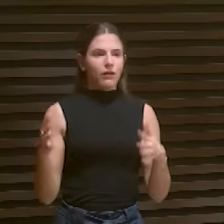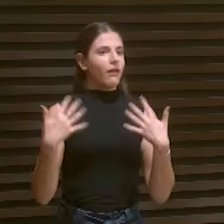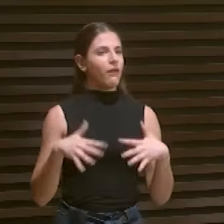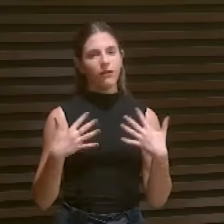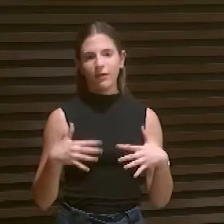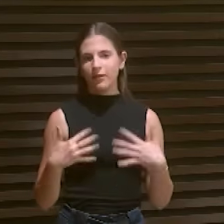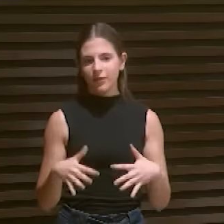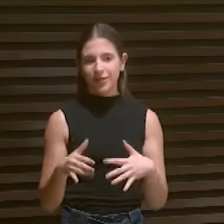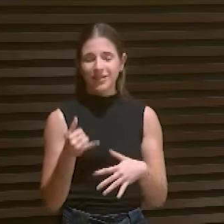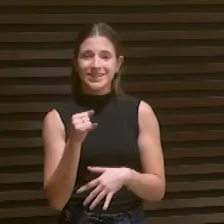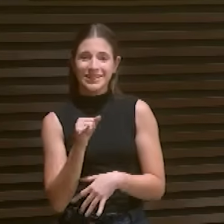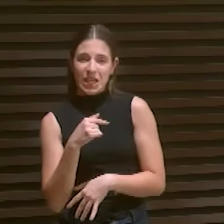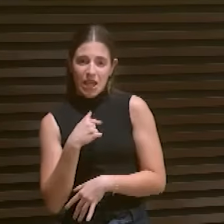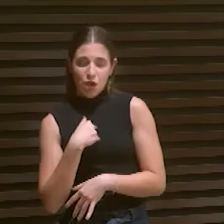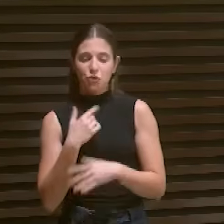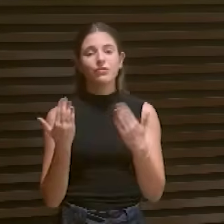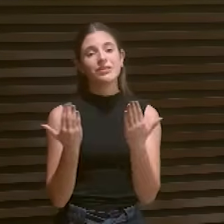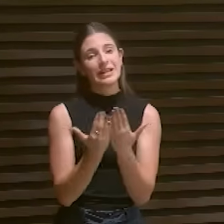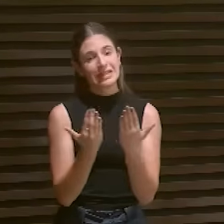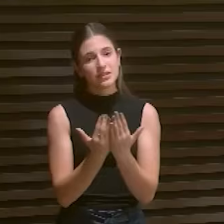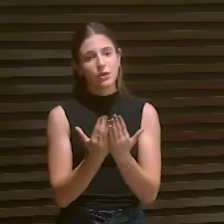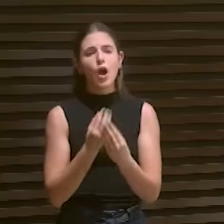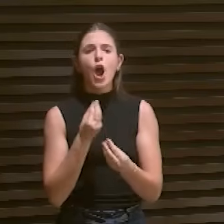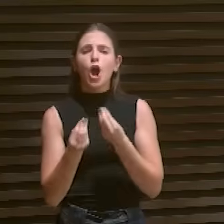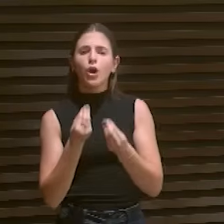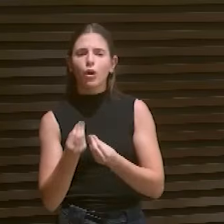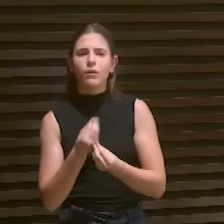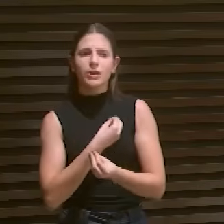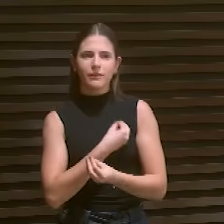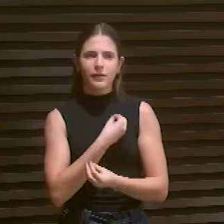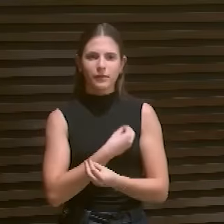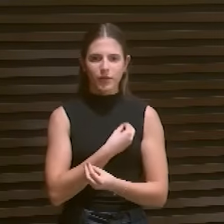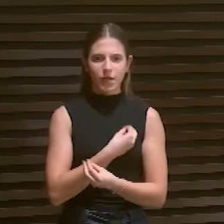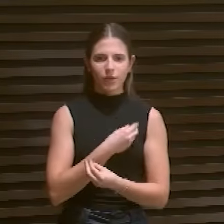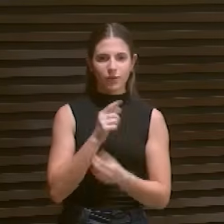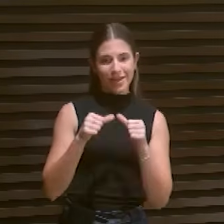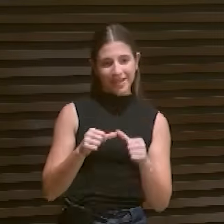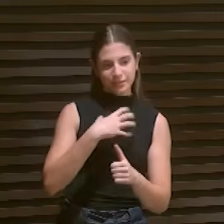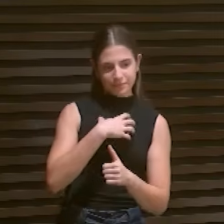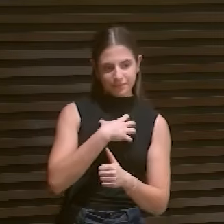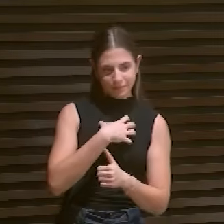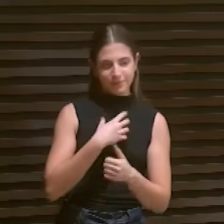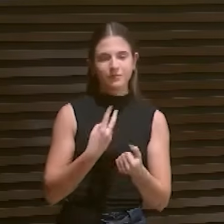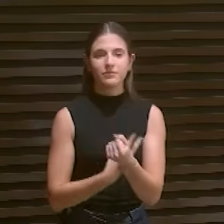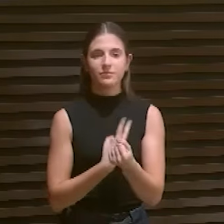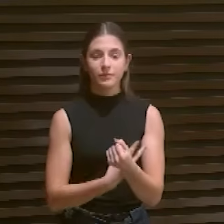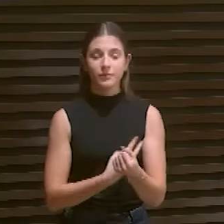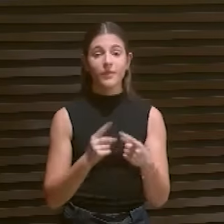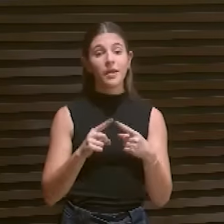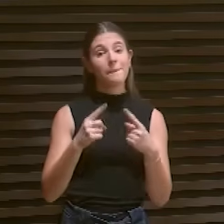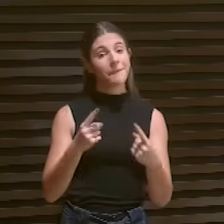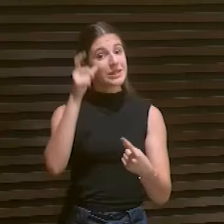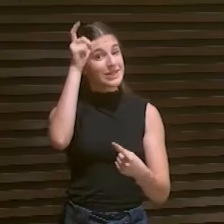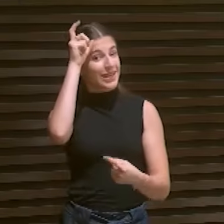Se eu me considero cristão, como que eu estaria vivendo desta maneira? Mas é que o diabo, ele é